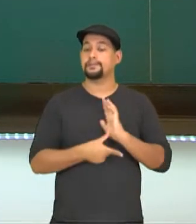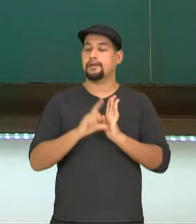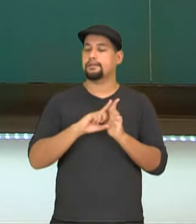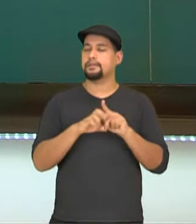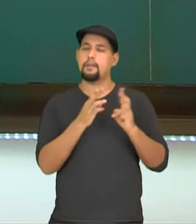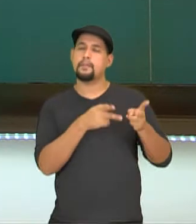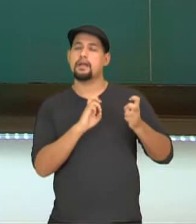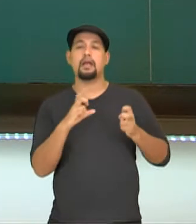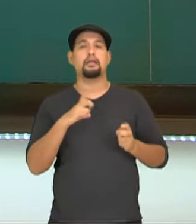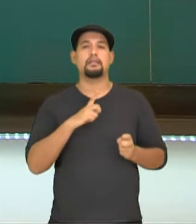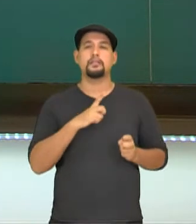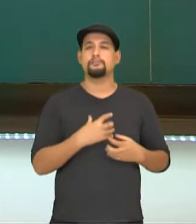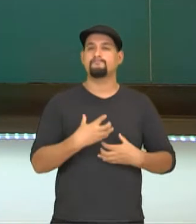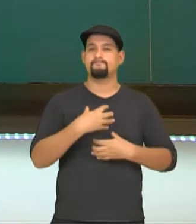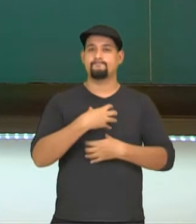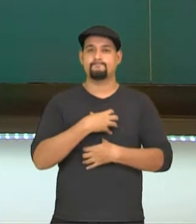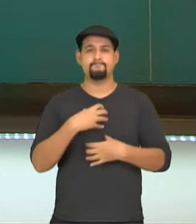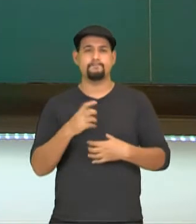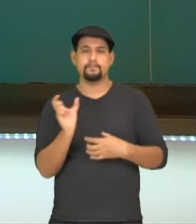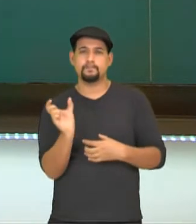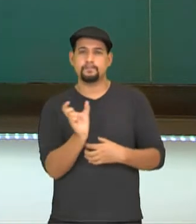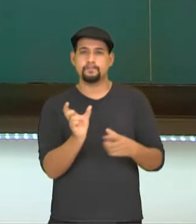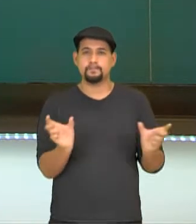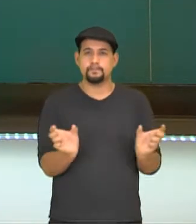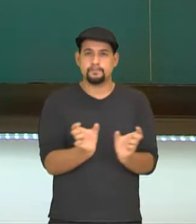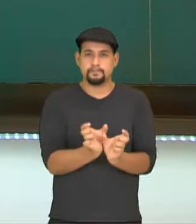que ele tem essa forma menorzinha.